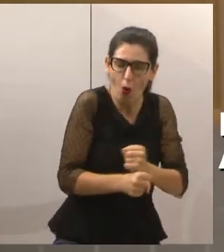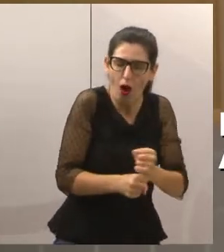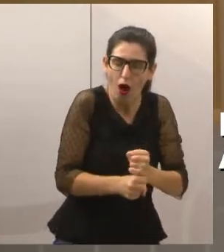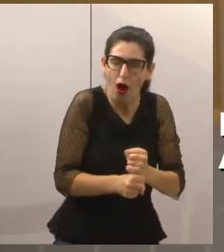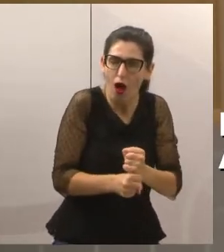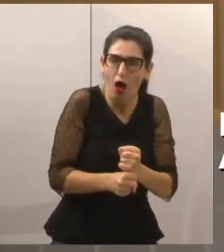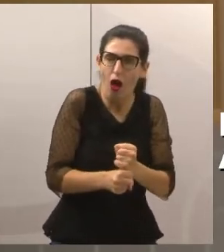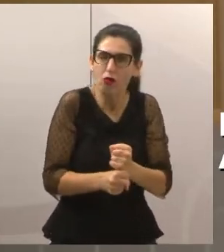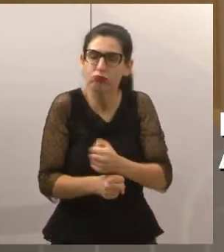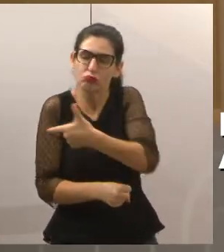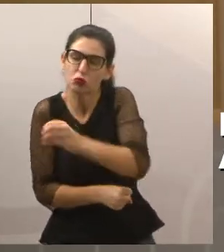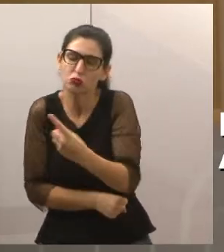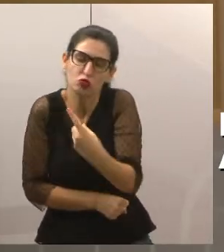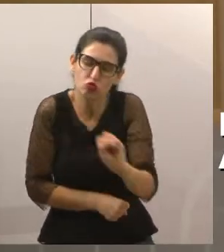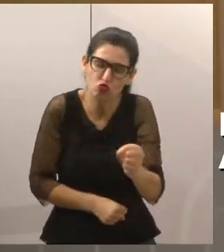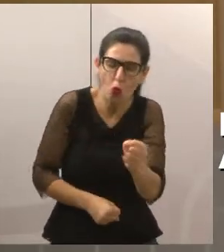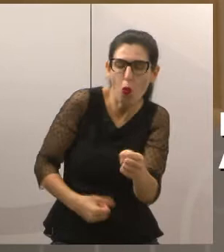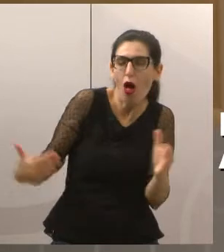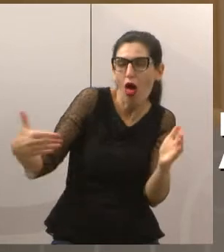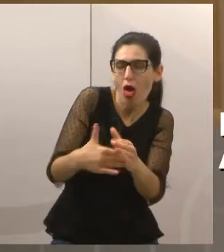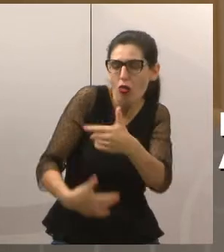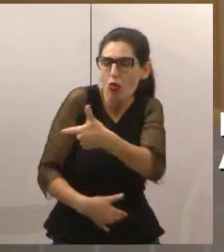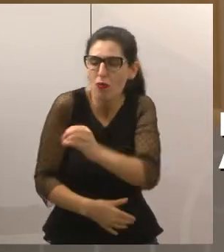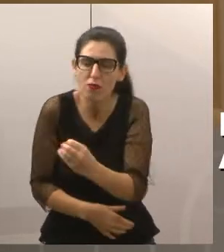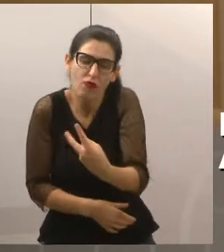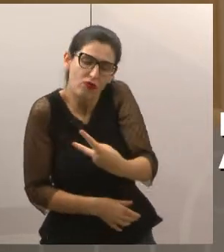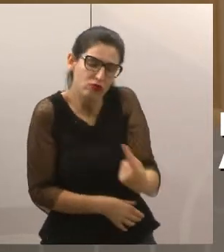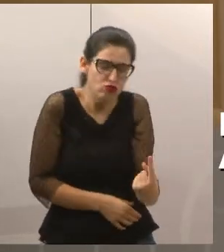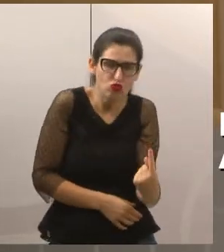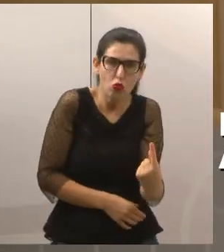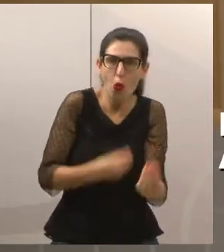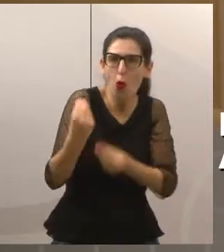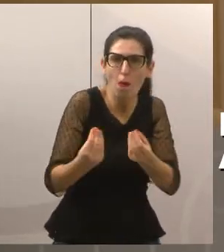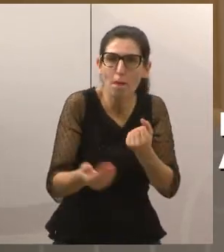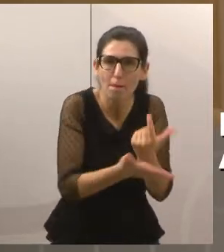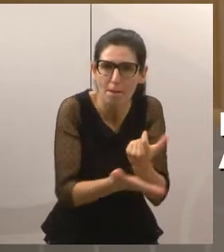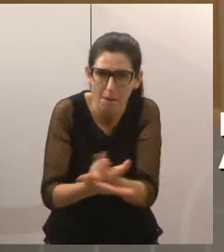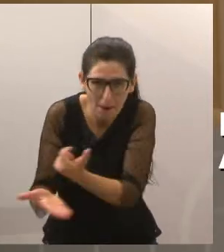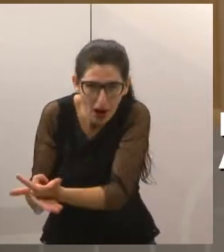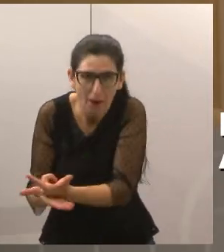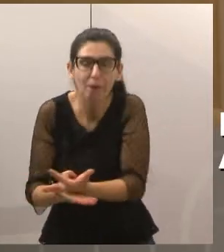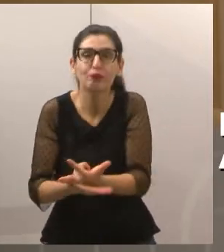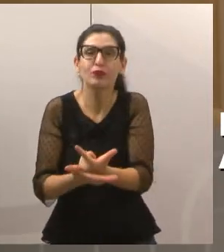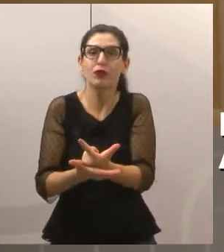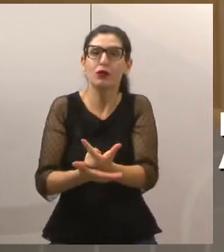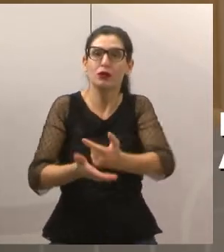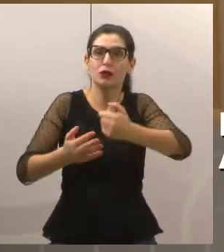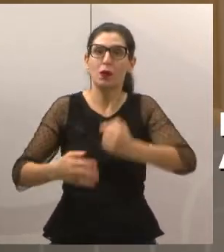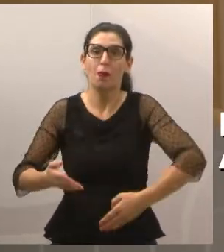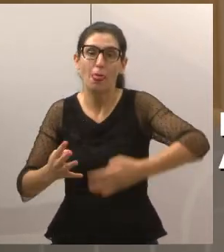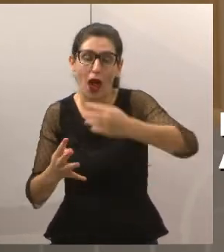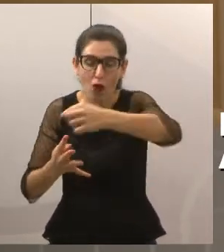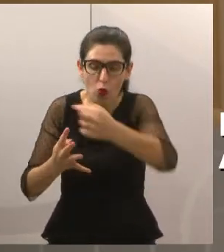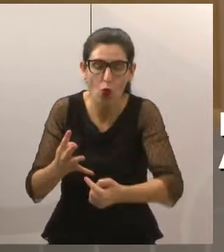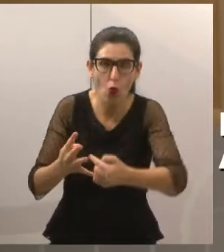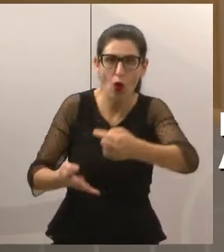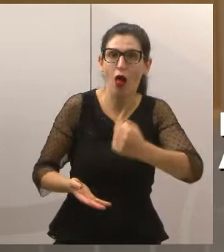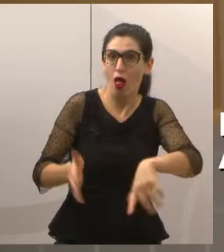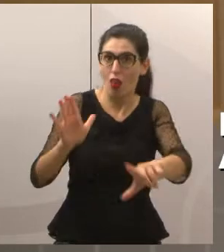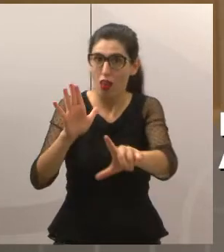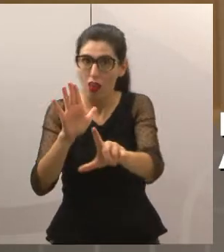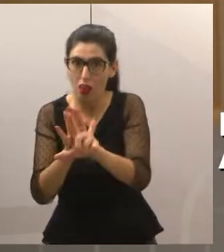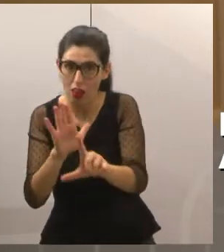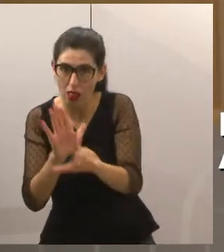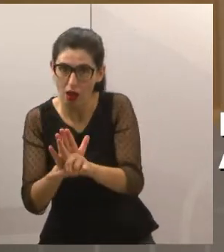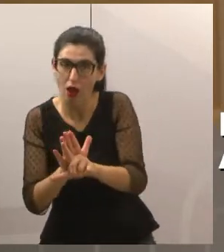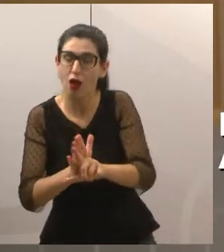de 2018 a 2021. E, na sequência, esse Plano Plurianual ele é desmembrado em 4 LDOs, que são as Leis de